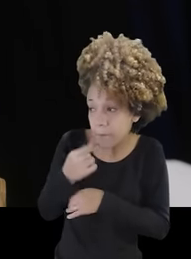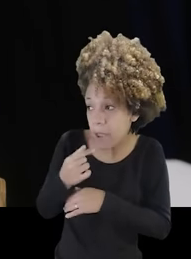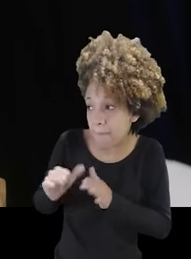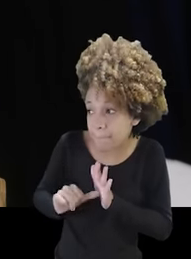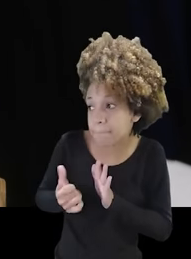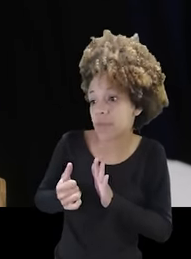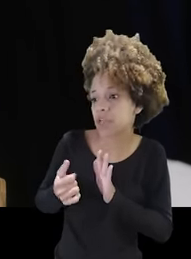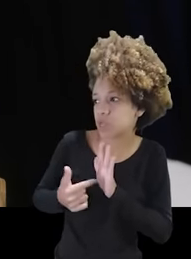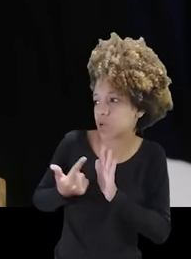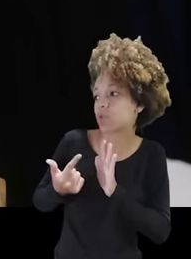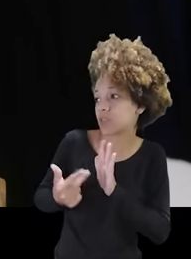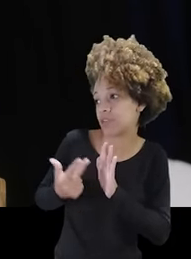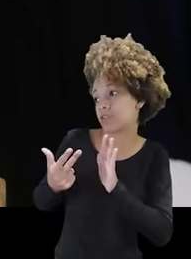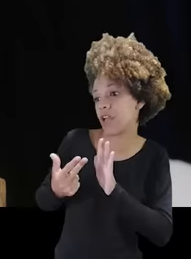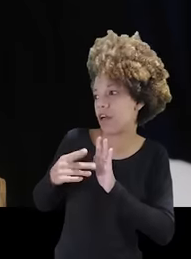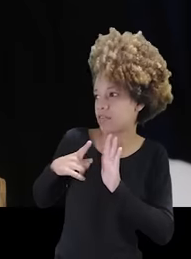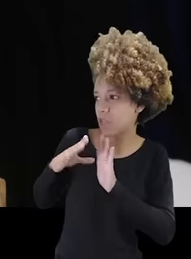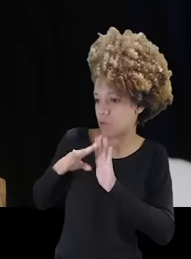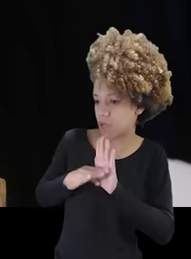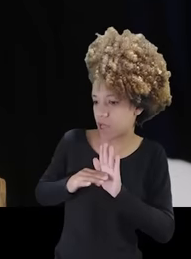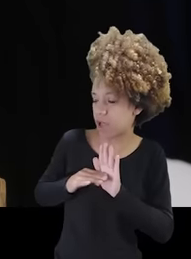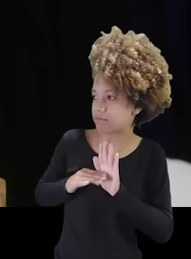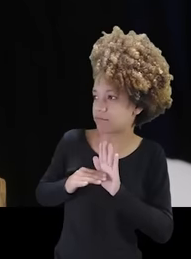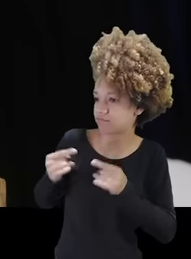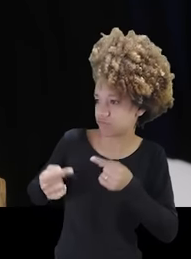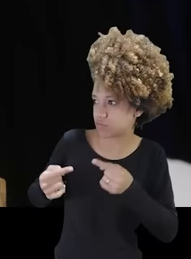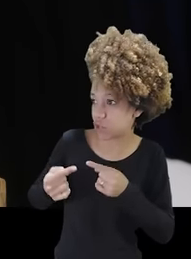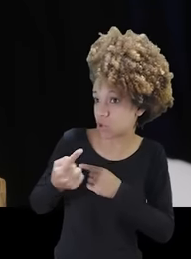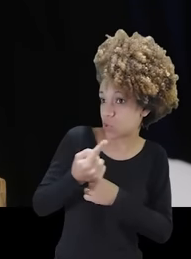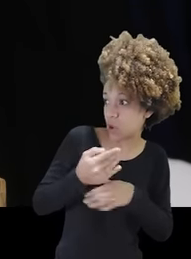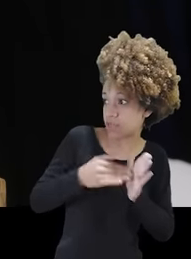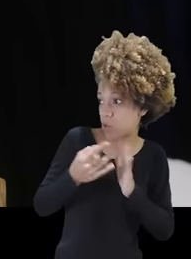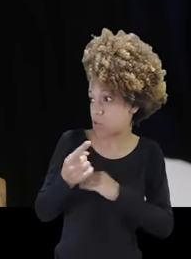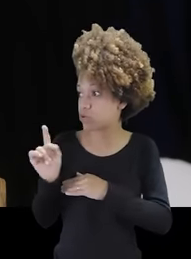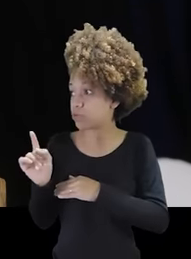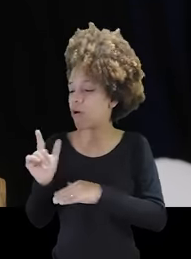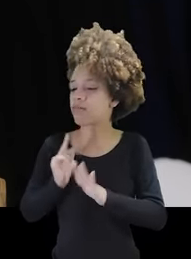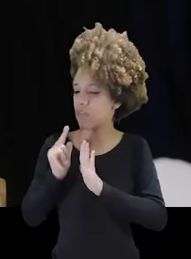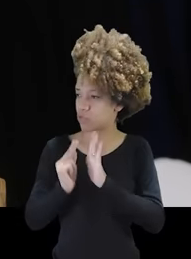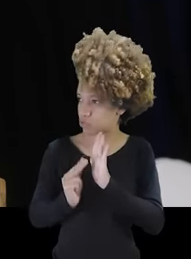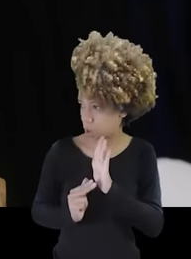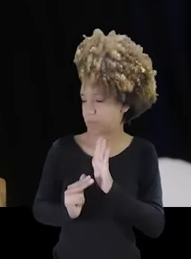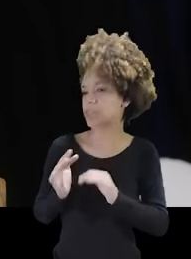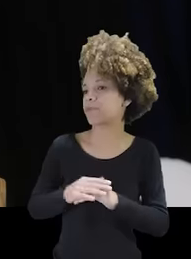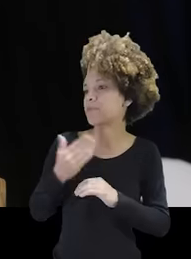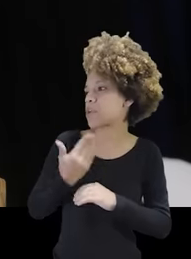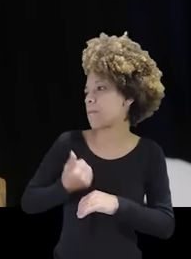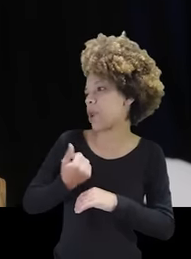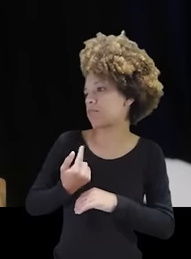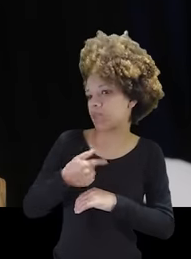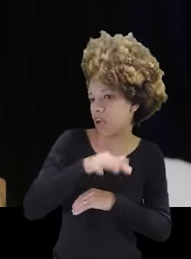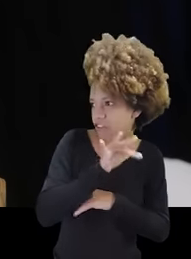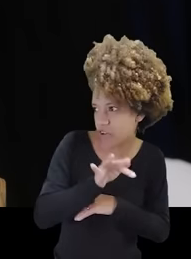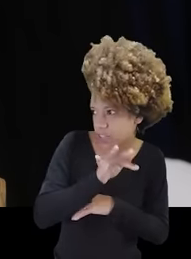mal tem o primeiro da sala o segundo da sala tem a lista de que lugar você tá do um até o último tem a lista e os melhores